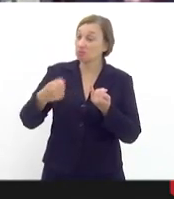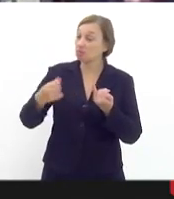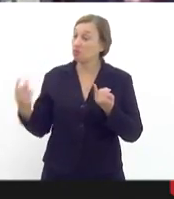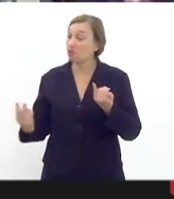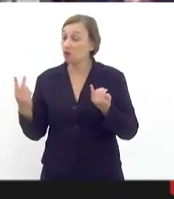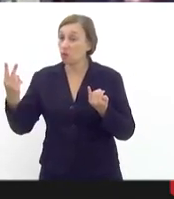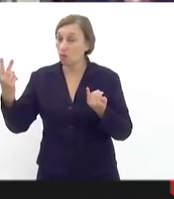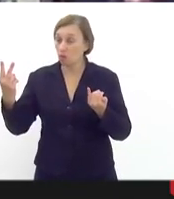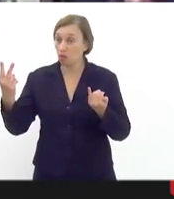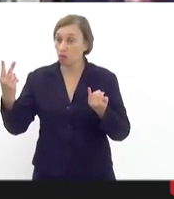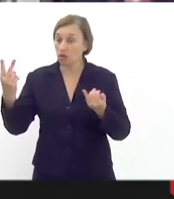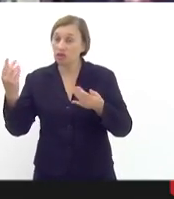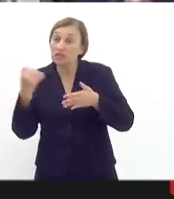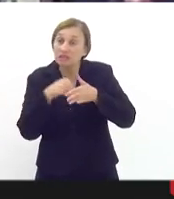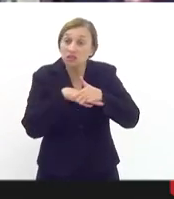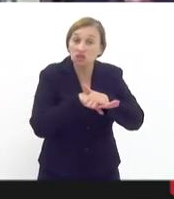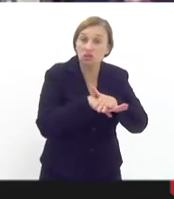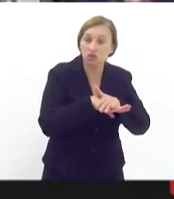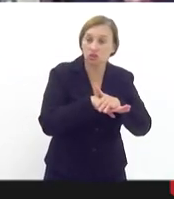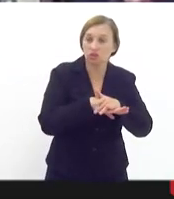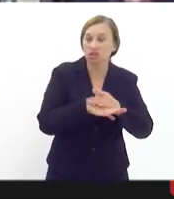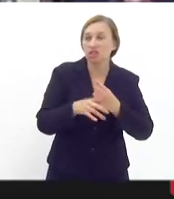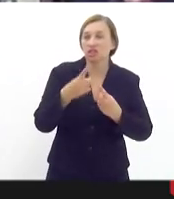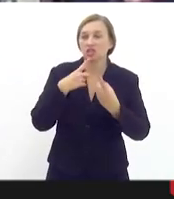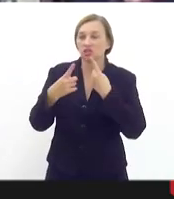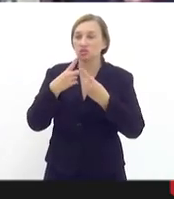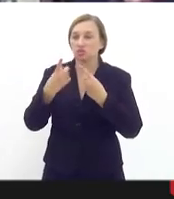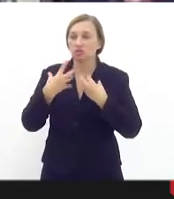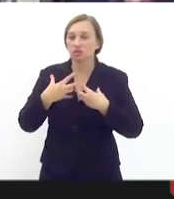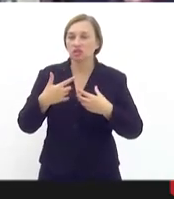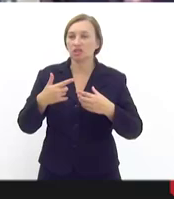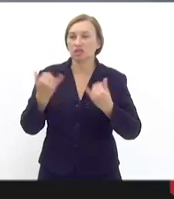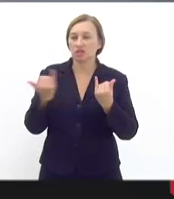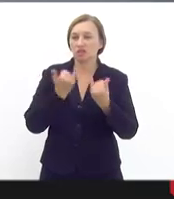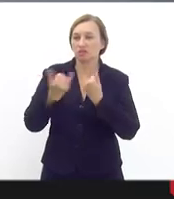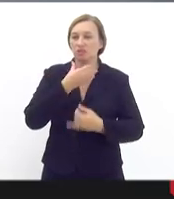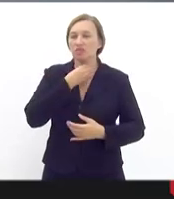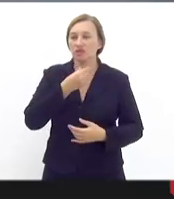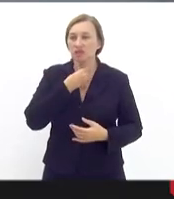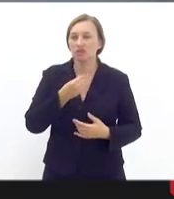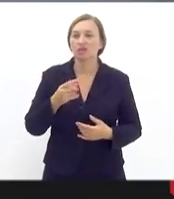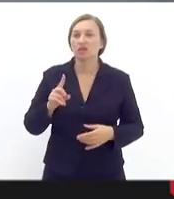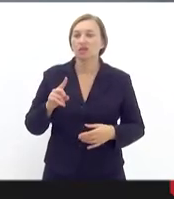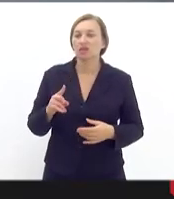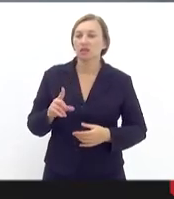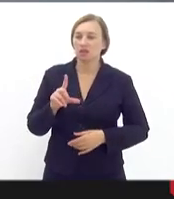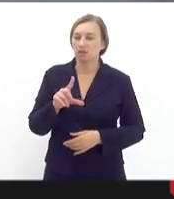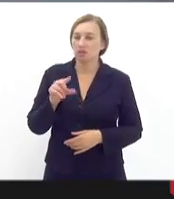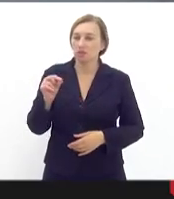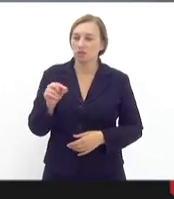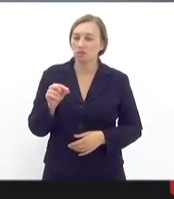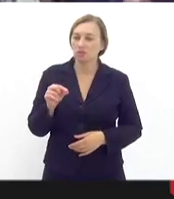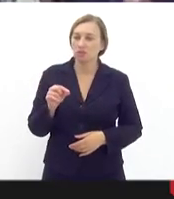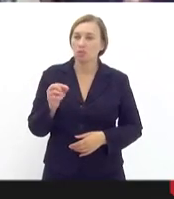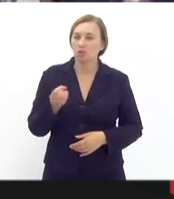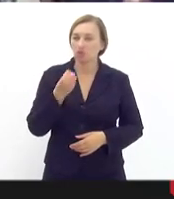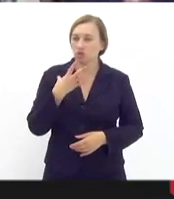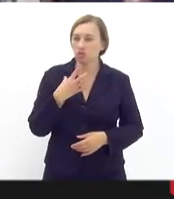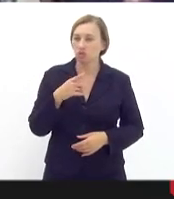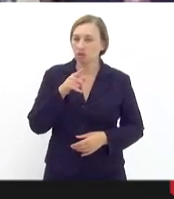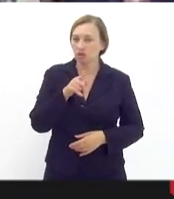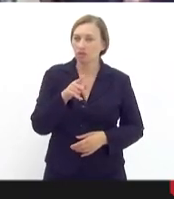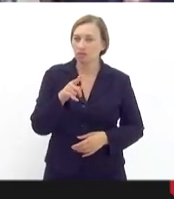esses valores que estão embutidos nessa disputa narrativa das fake news, né? Então, vai ser decisivo aí, eu